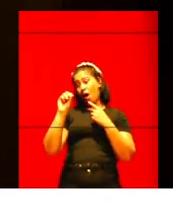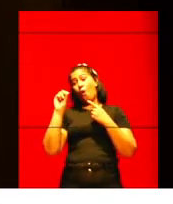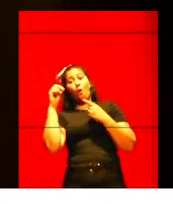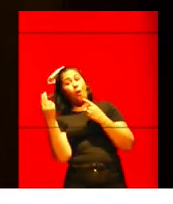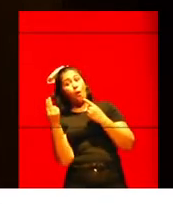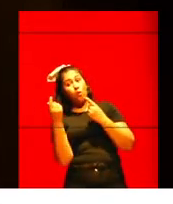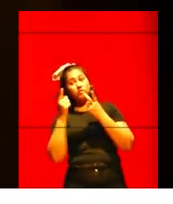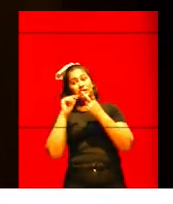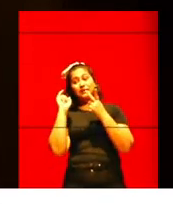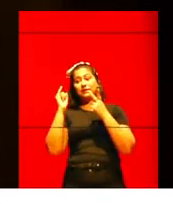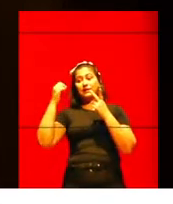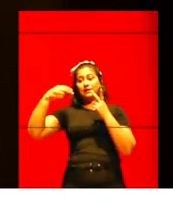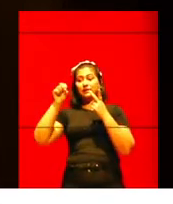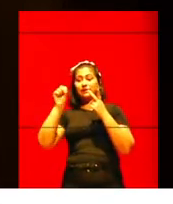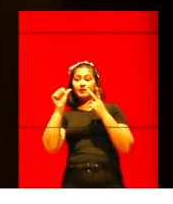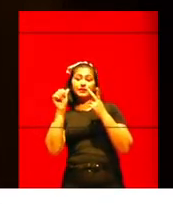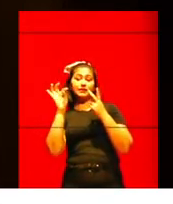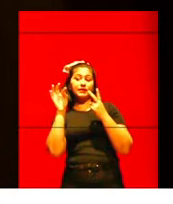Como?